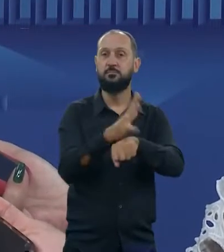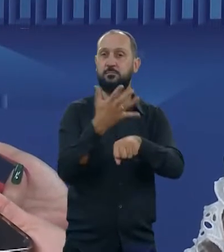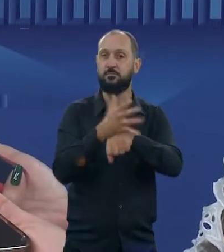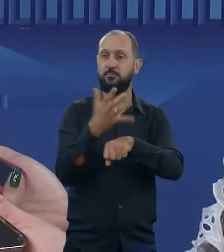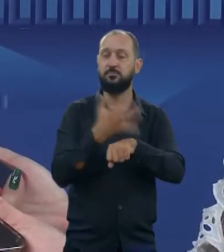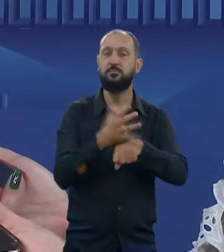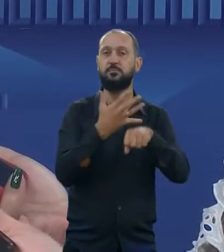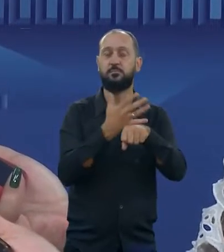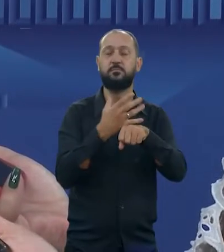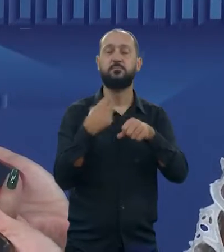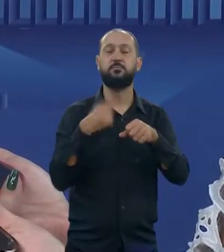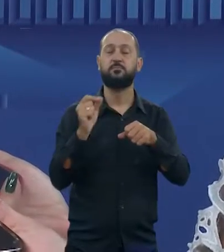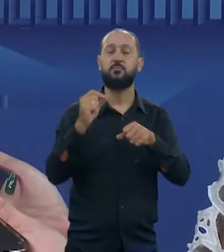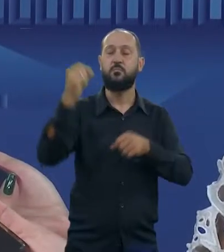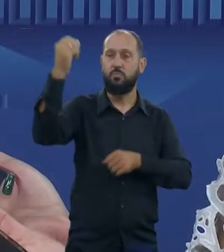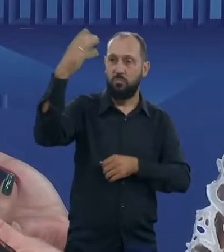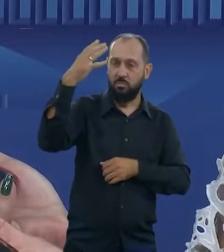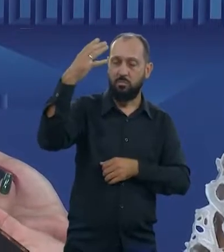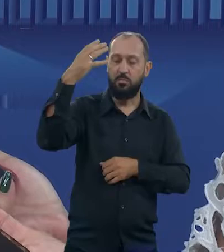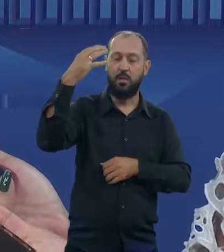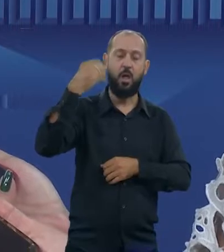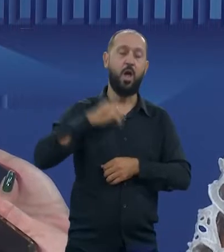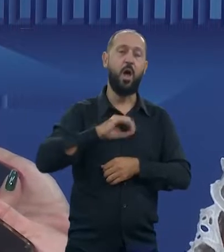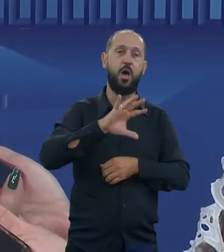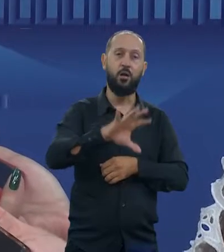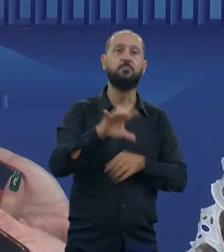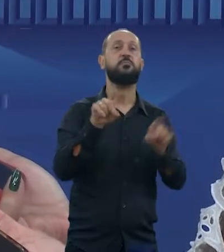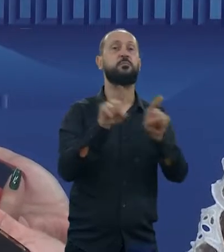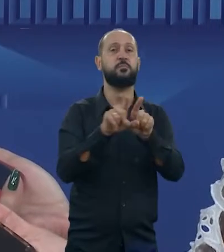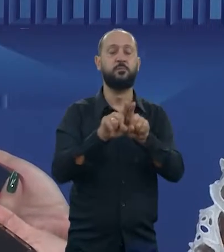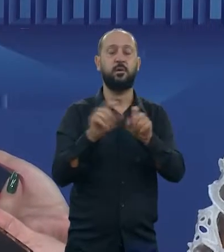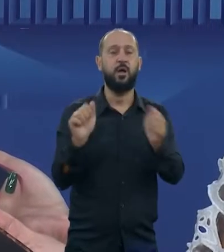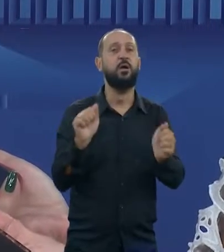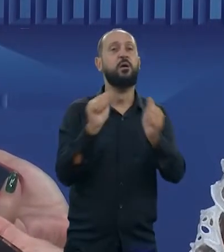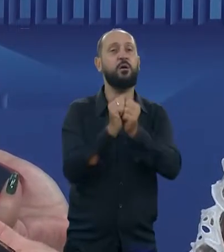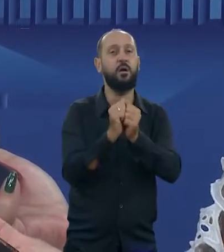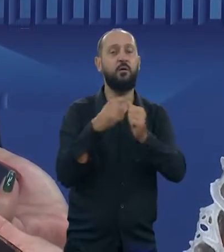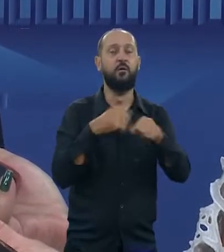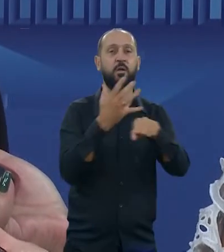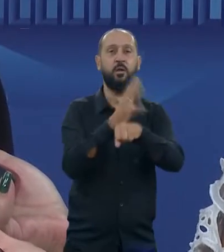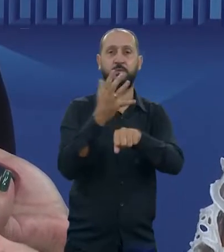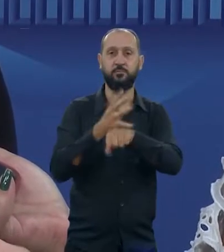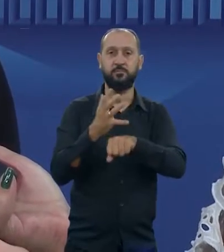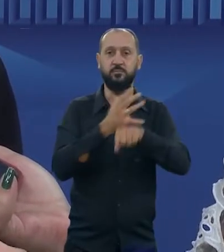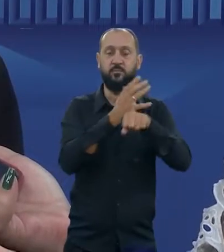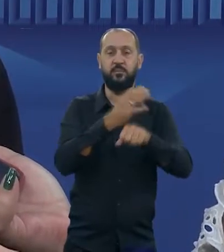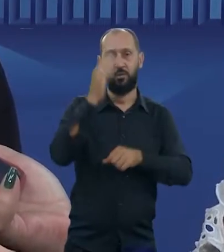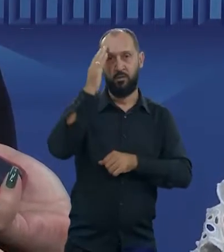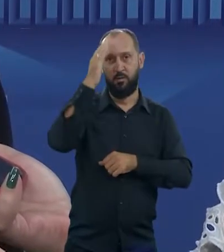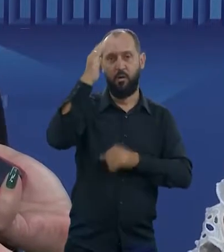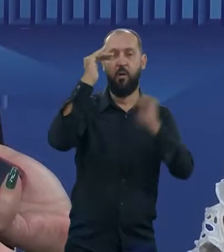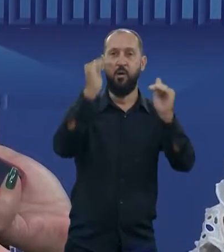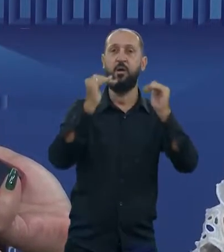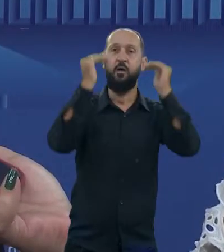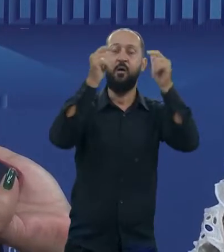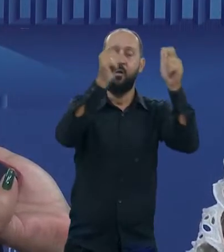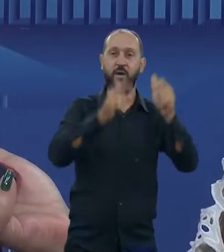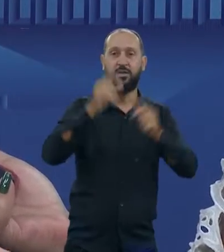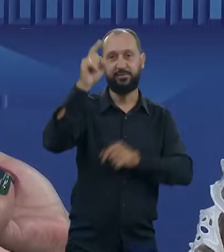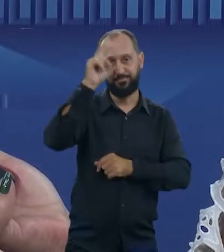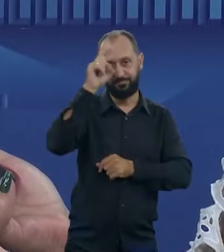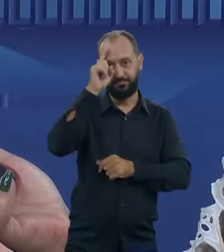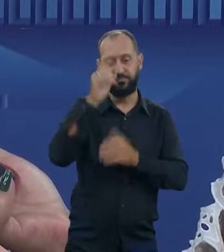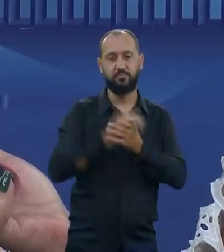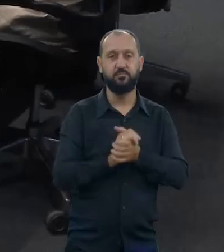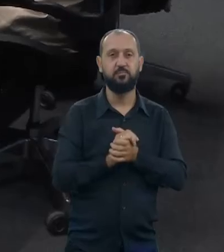pessoa precisa praticar, receber a luz, transmitir a luz e também, aliado a isso, a prática dos princípios divinos